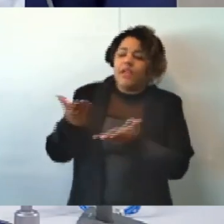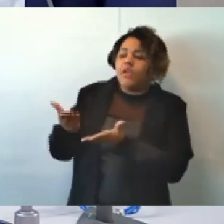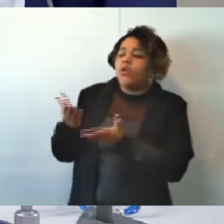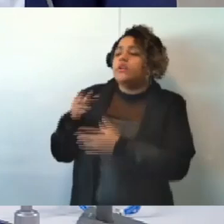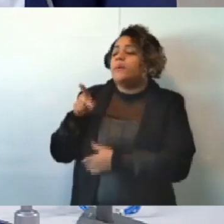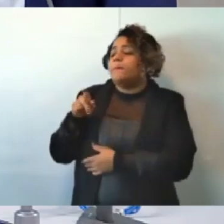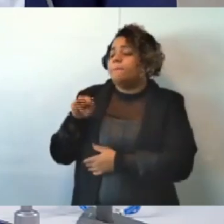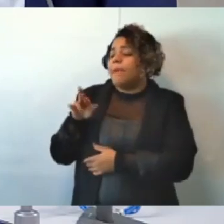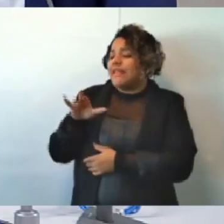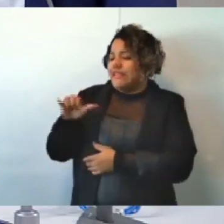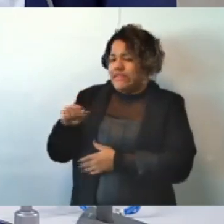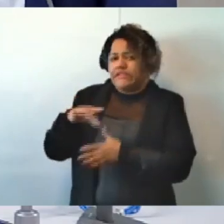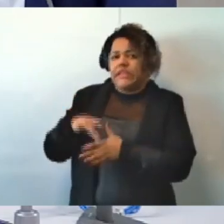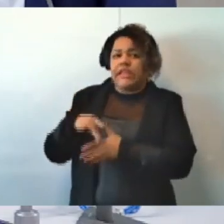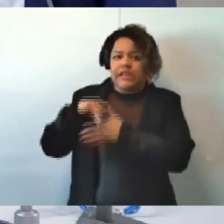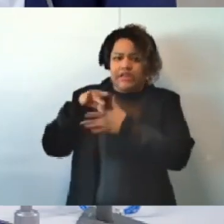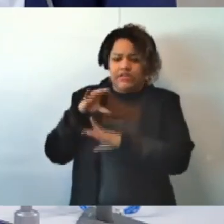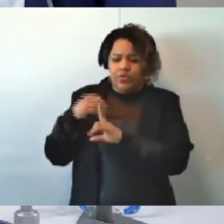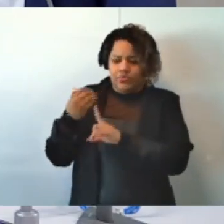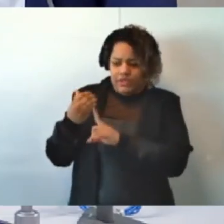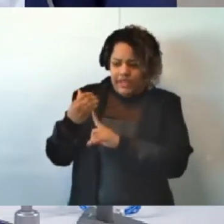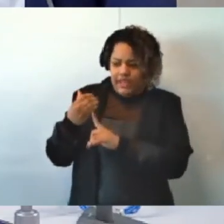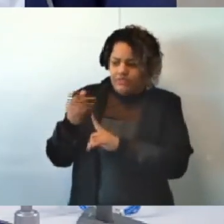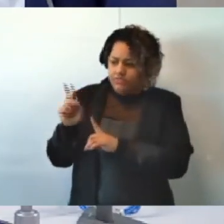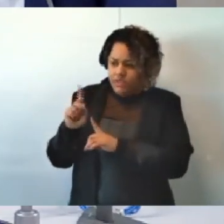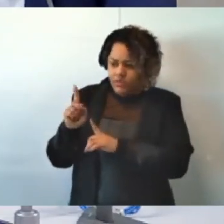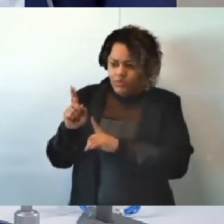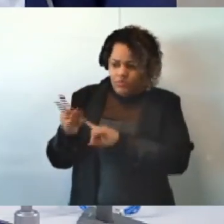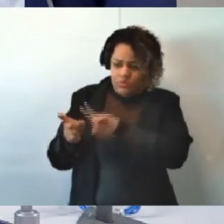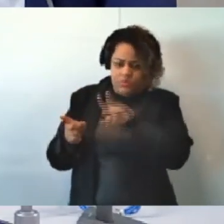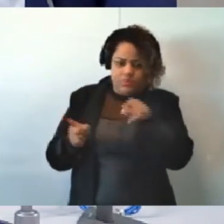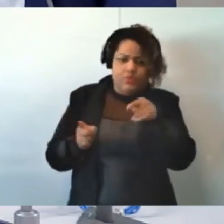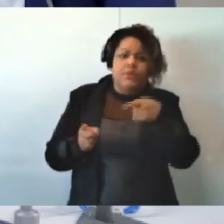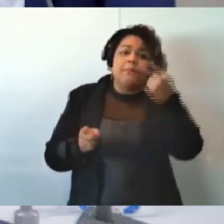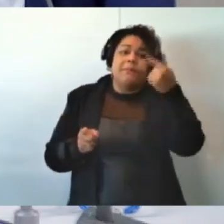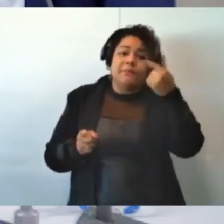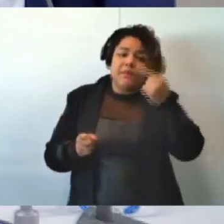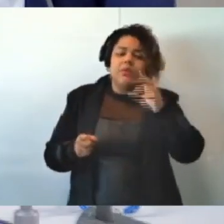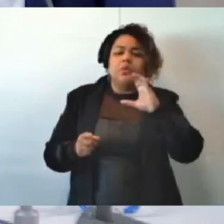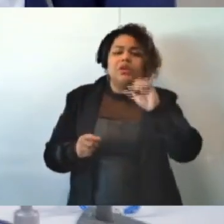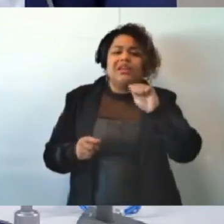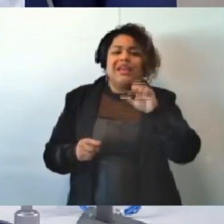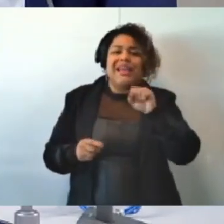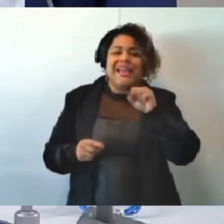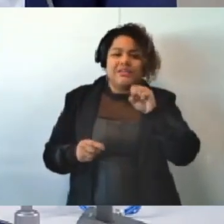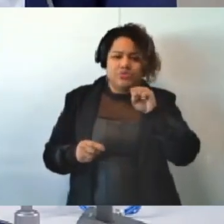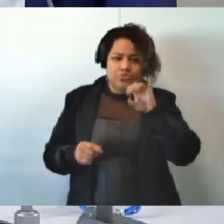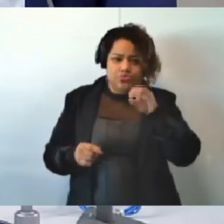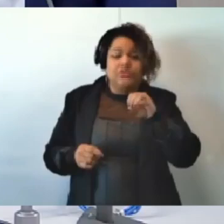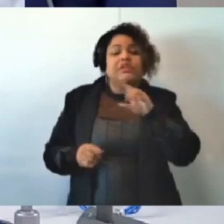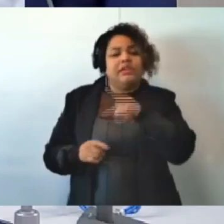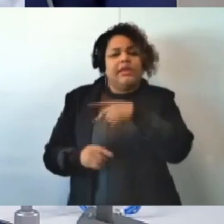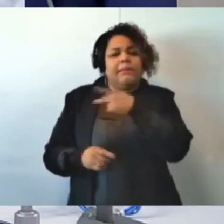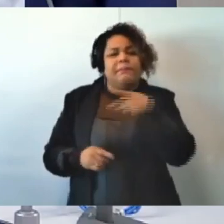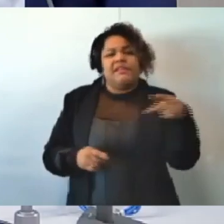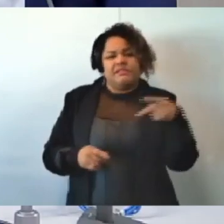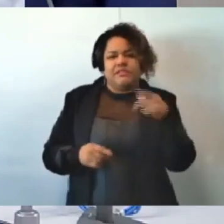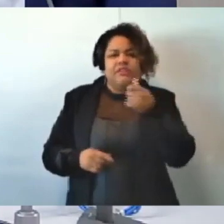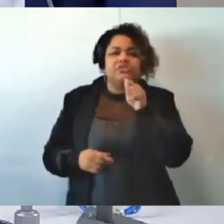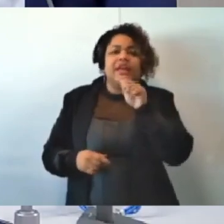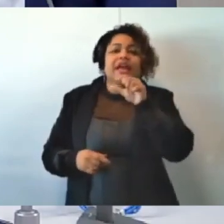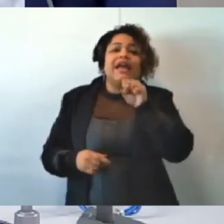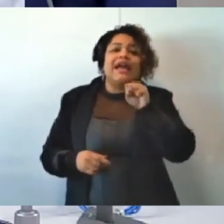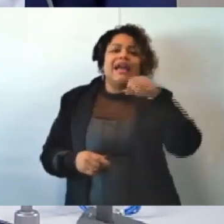Você primeiro? É o Cássio. Presidente da Asmiflor. Isso. Por favor, Cássio.